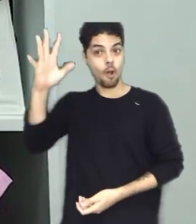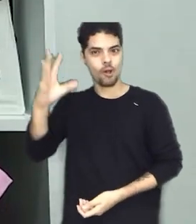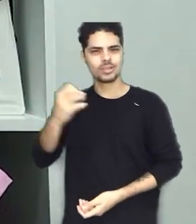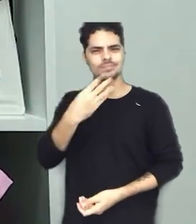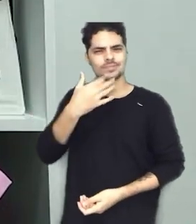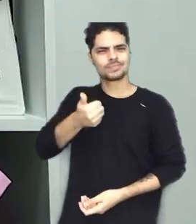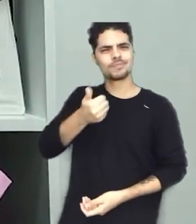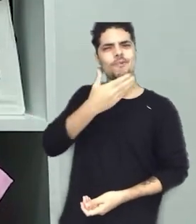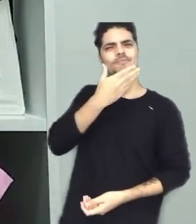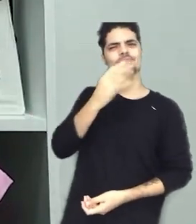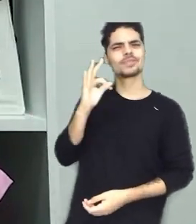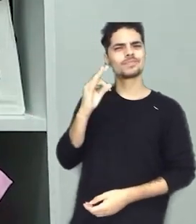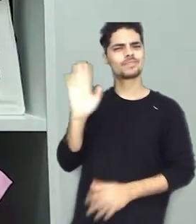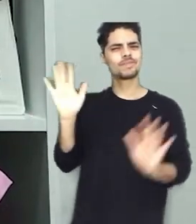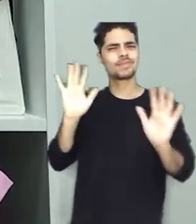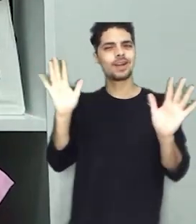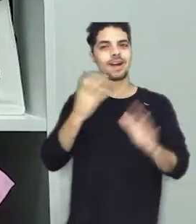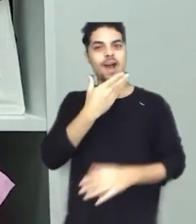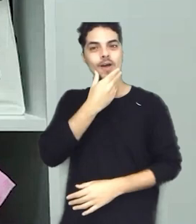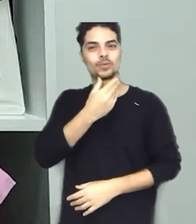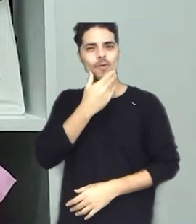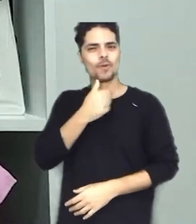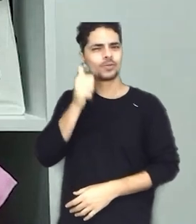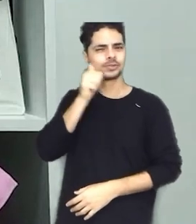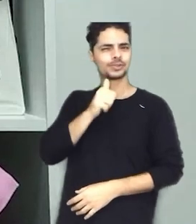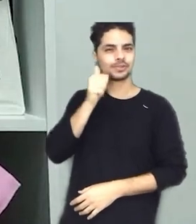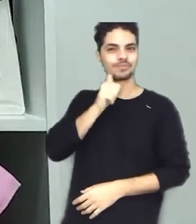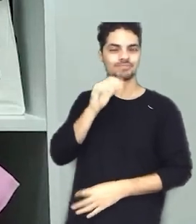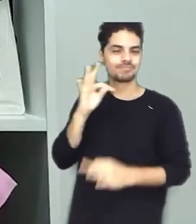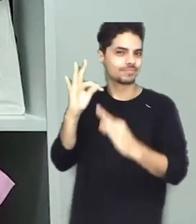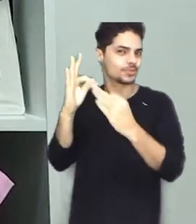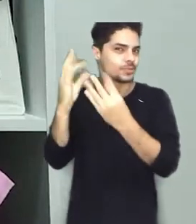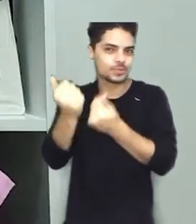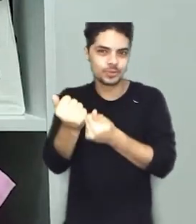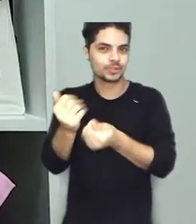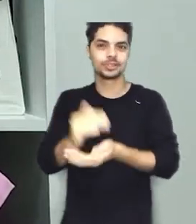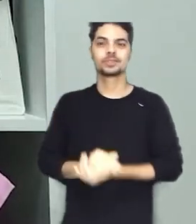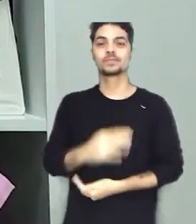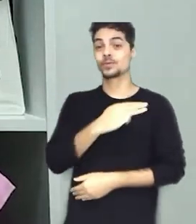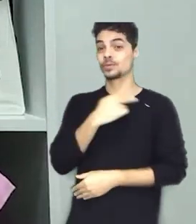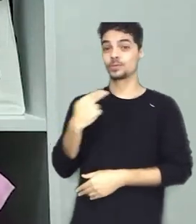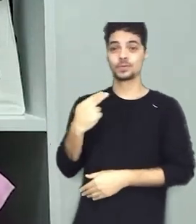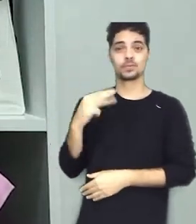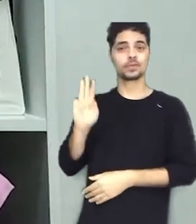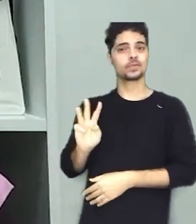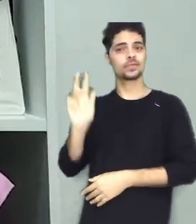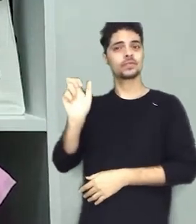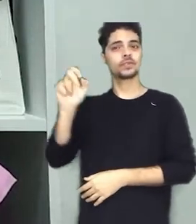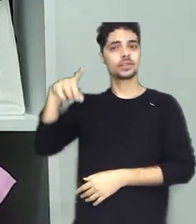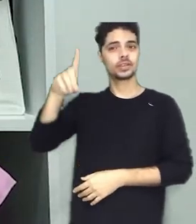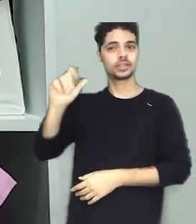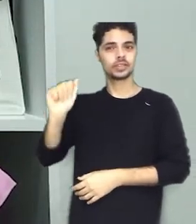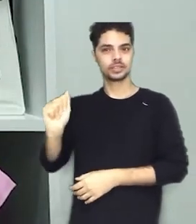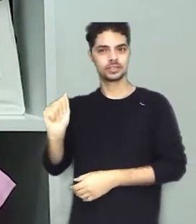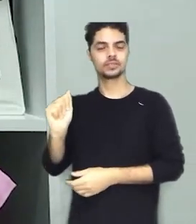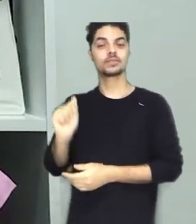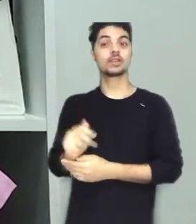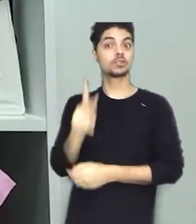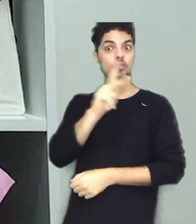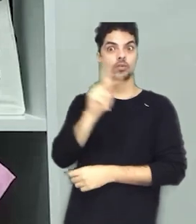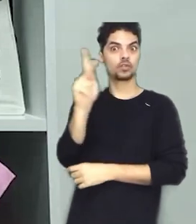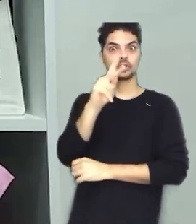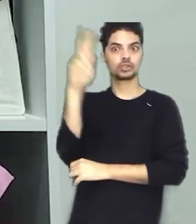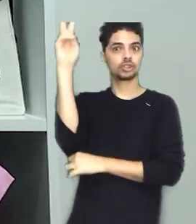Olá a todos, todas e todos. Sou Wanda Borges, professora de História da